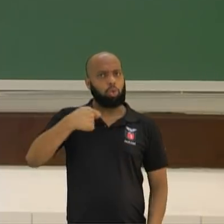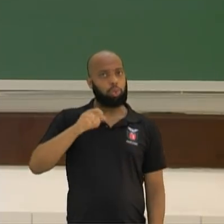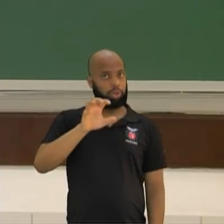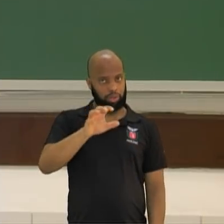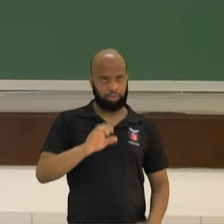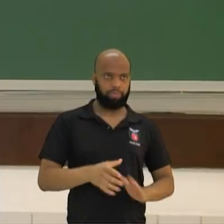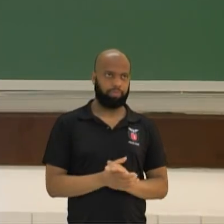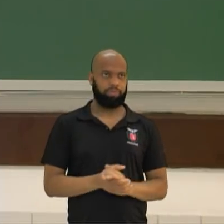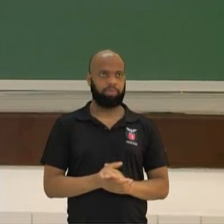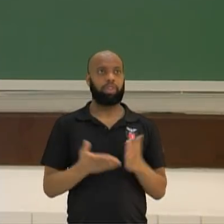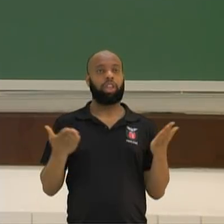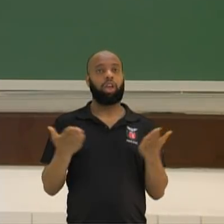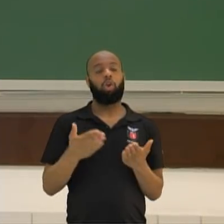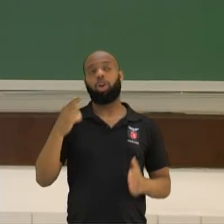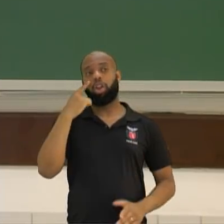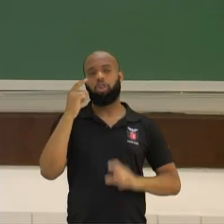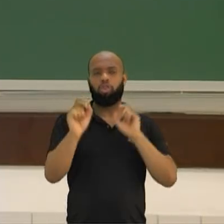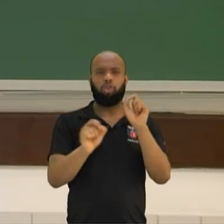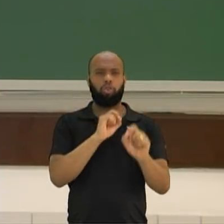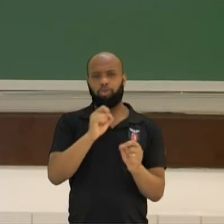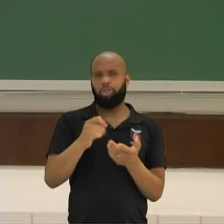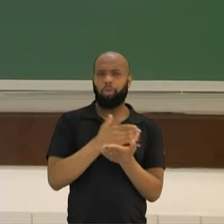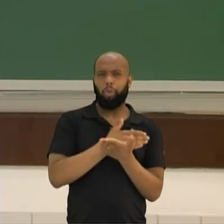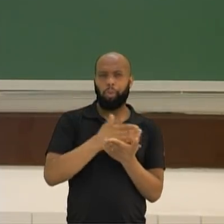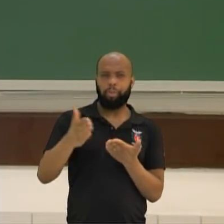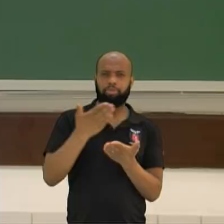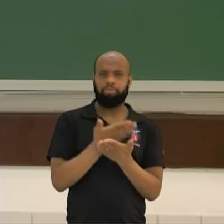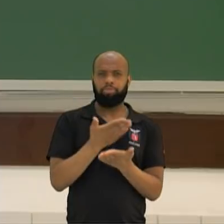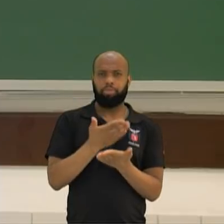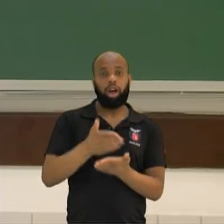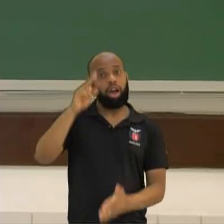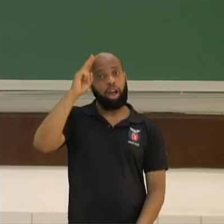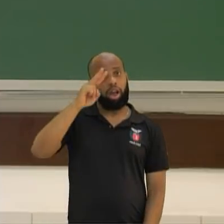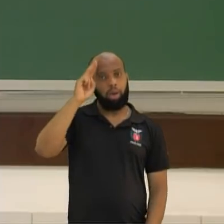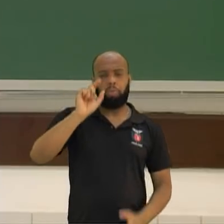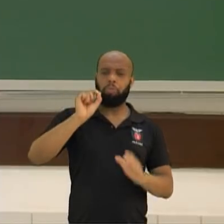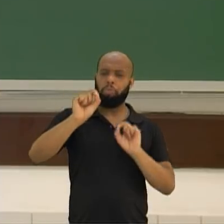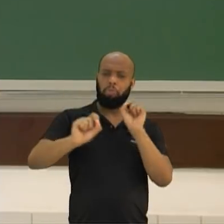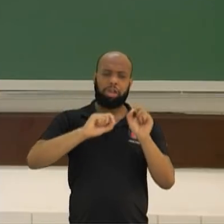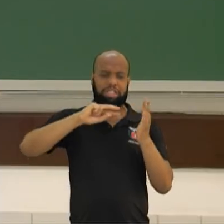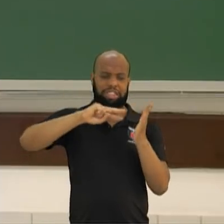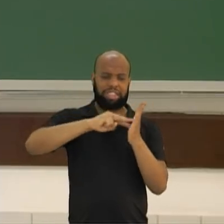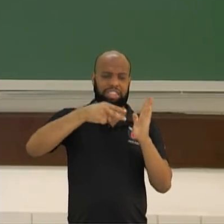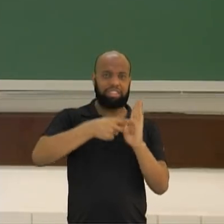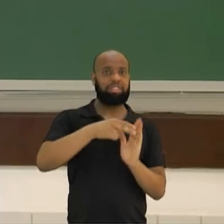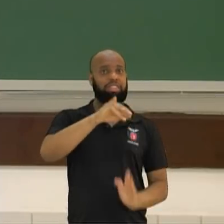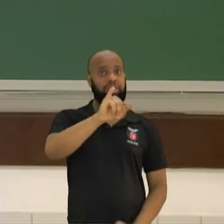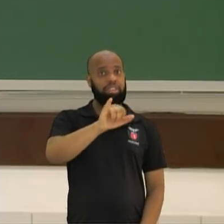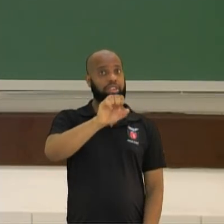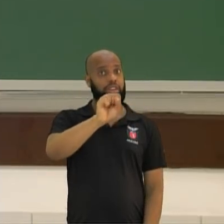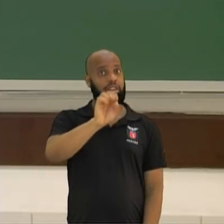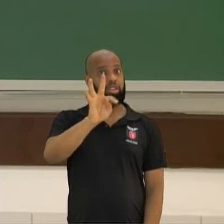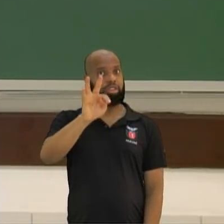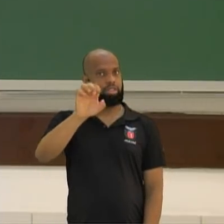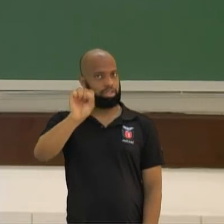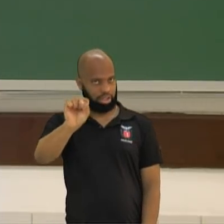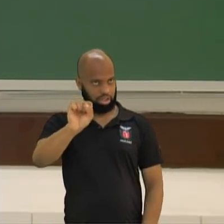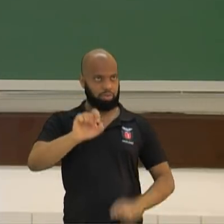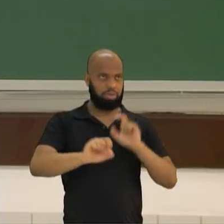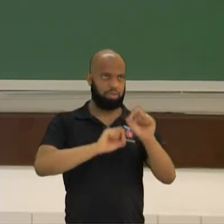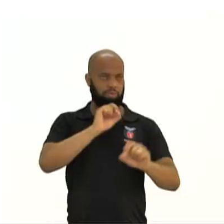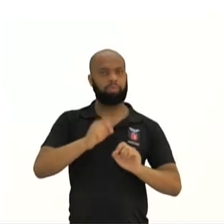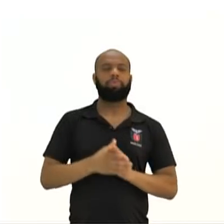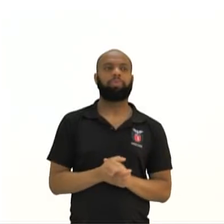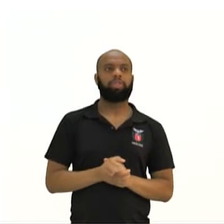trabalhando. Então vamos lá, para começar essa aula, então vamos relembrar aqui o que são essas ISTs, afinal.